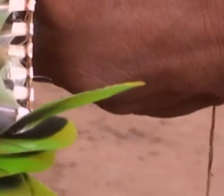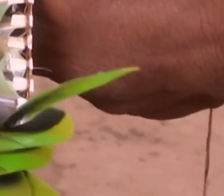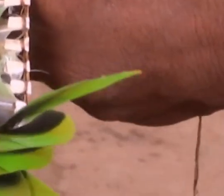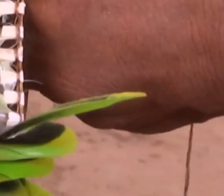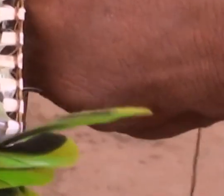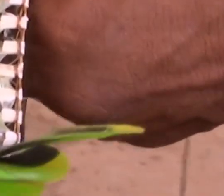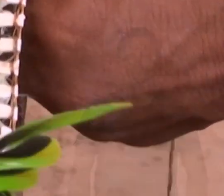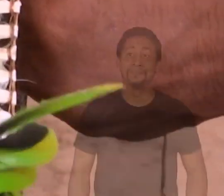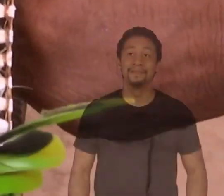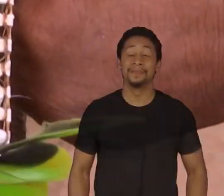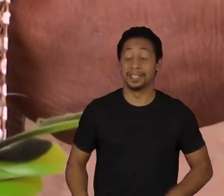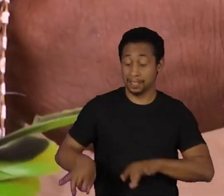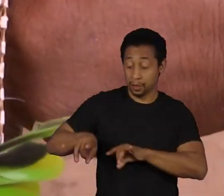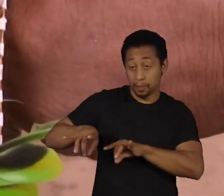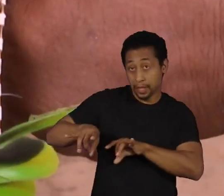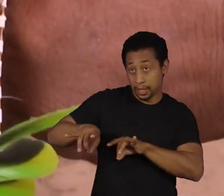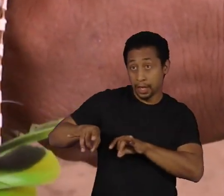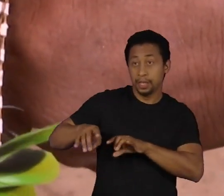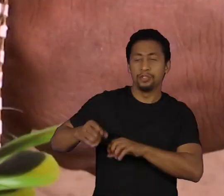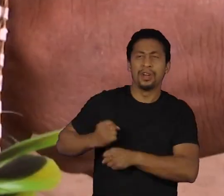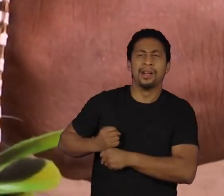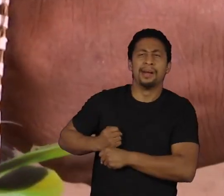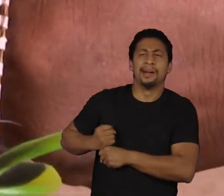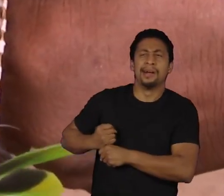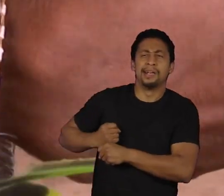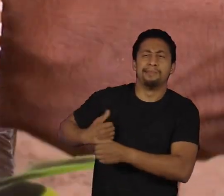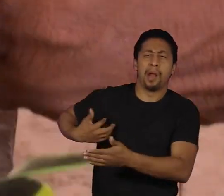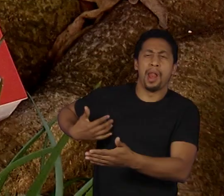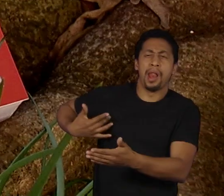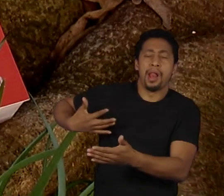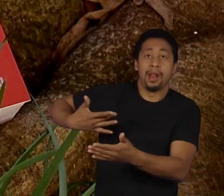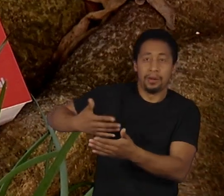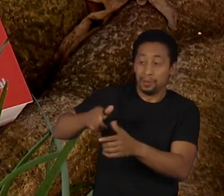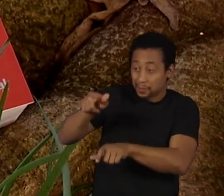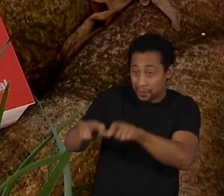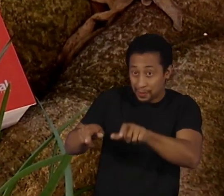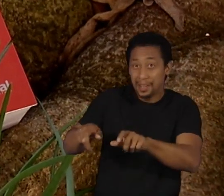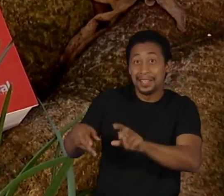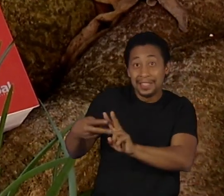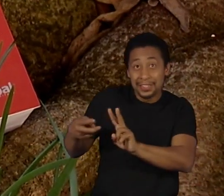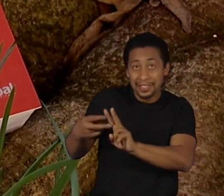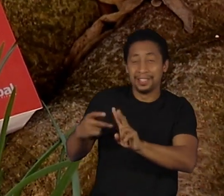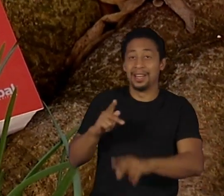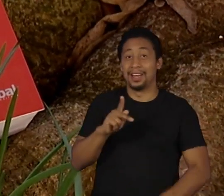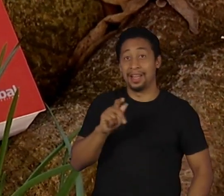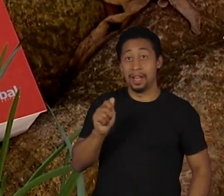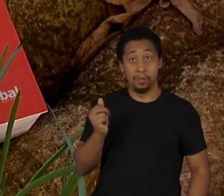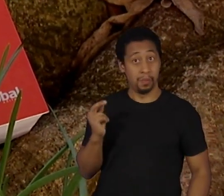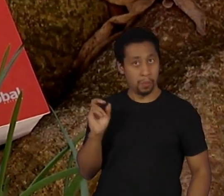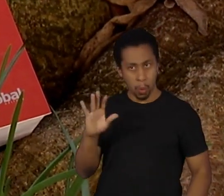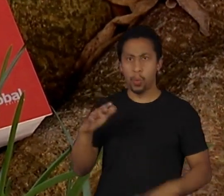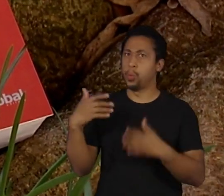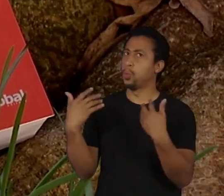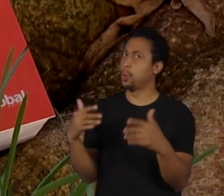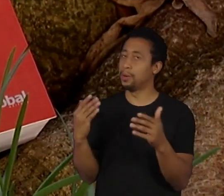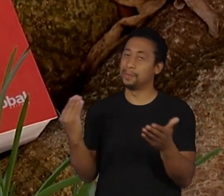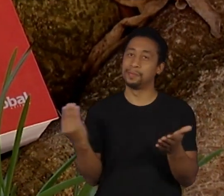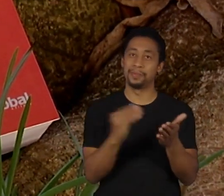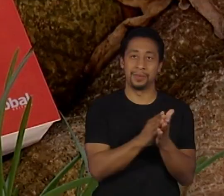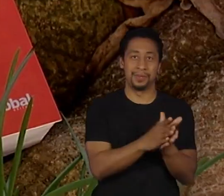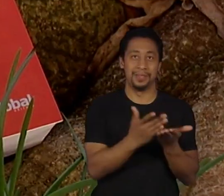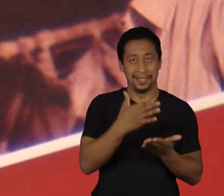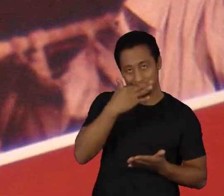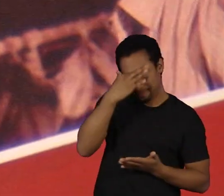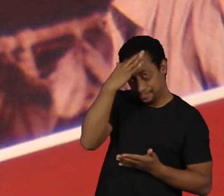Uma técnica apurada pelos séculos e pela destreza do povo Kaapor foi parar nas páginas dos livros dos antropólogos Berta e